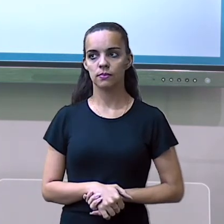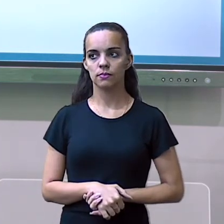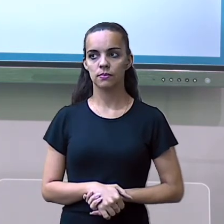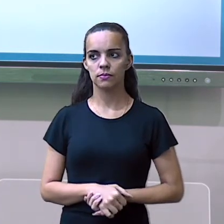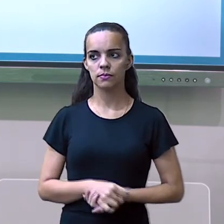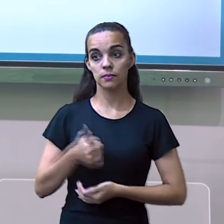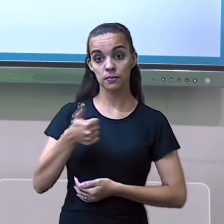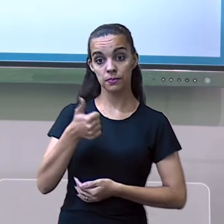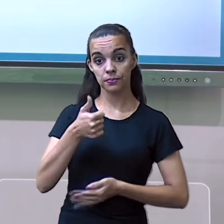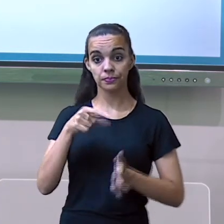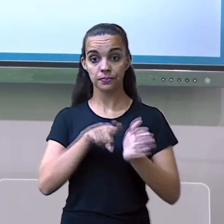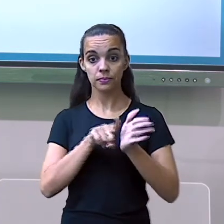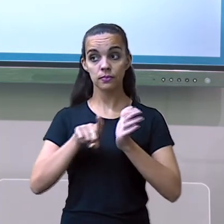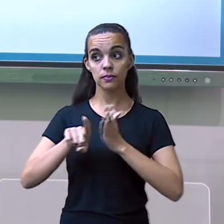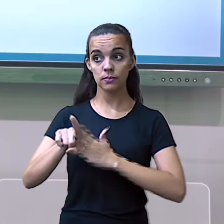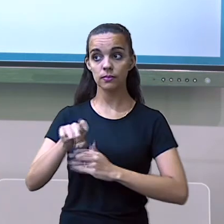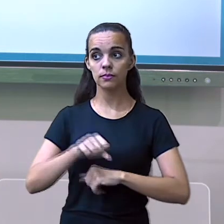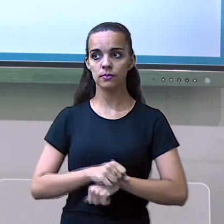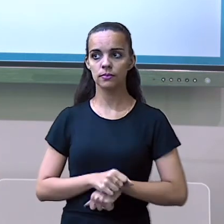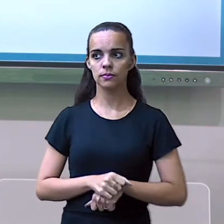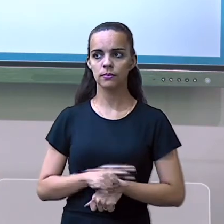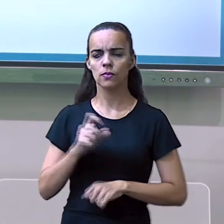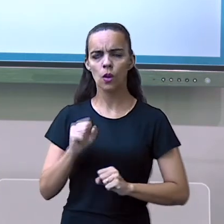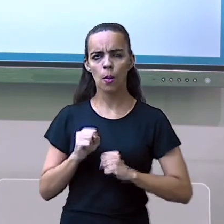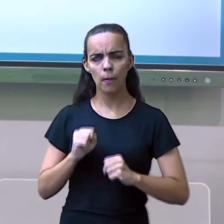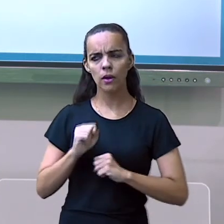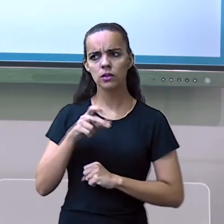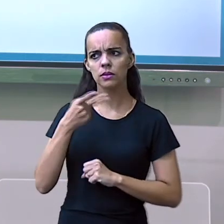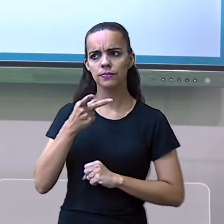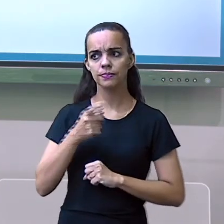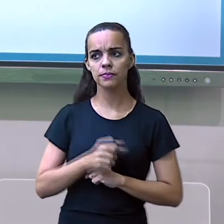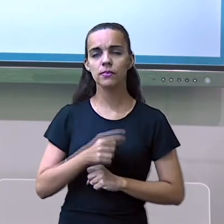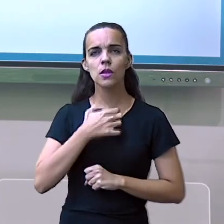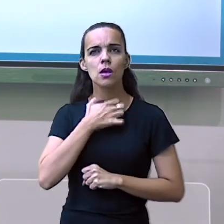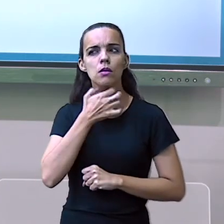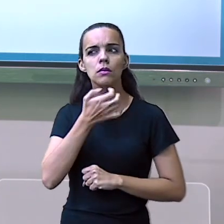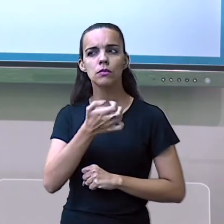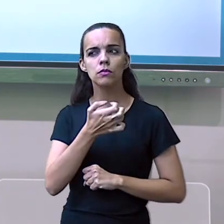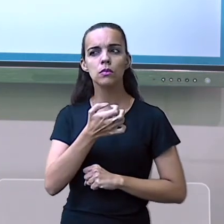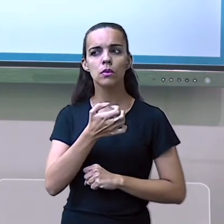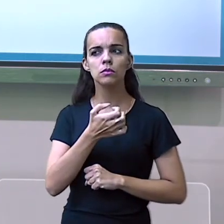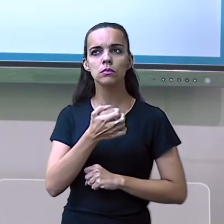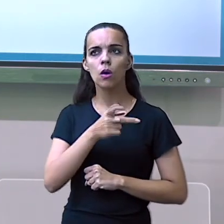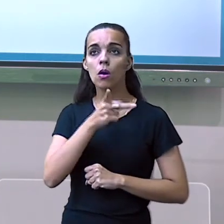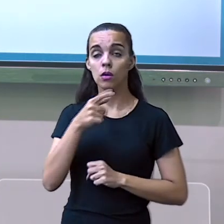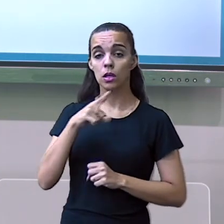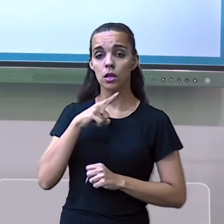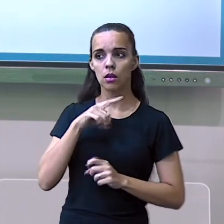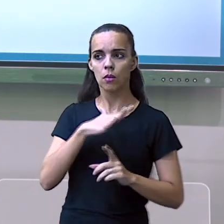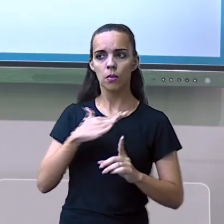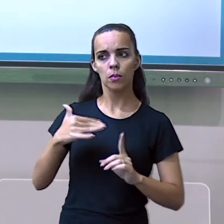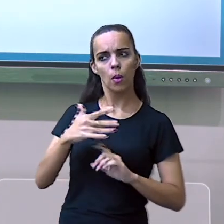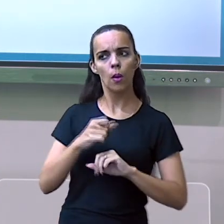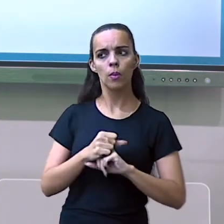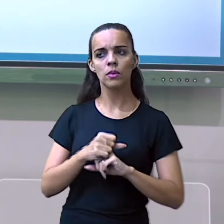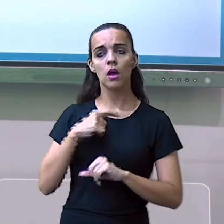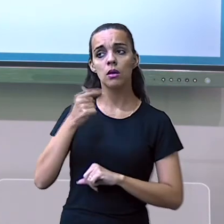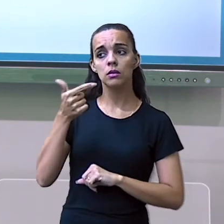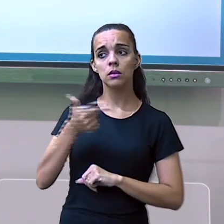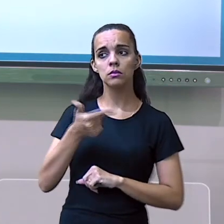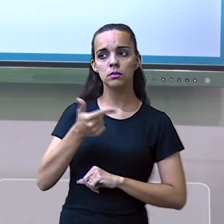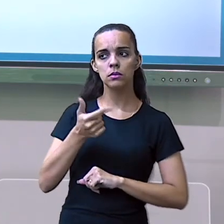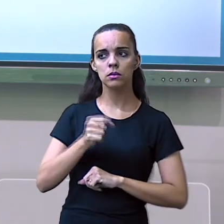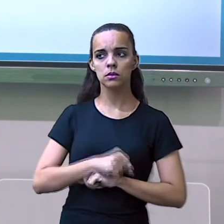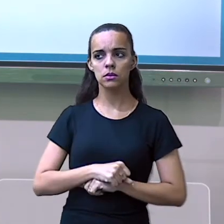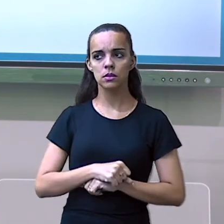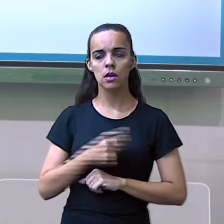Na primeira pergunta, pode-se dizer que a voz se dirige ao leitor e na segunda,